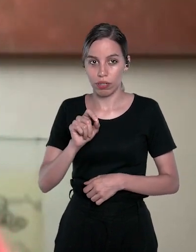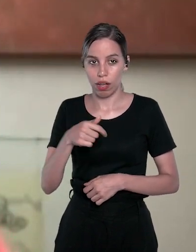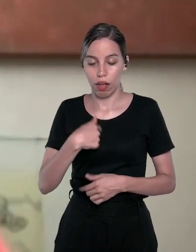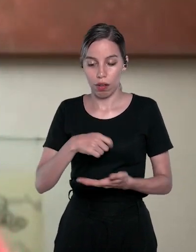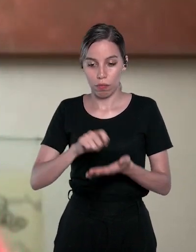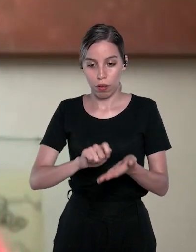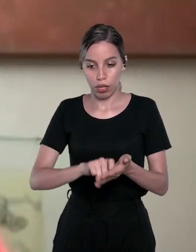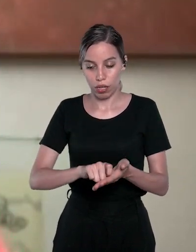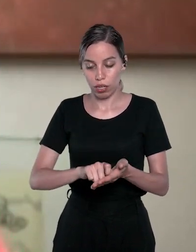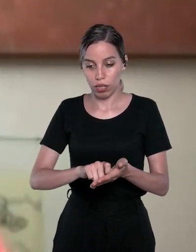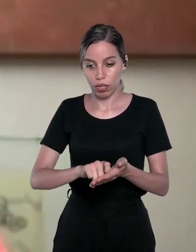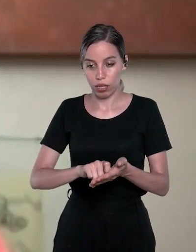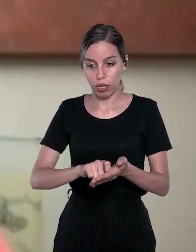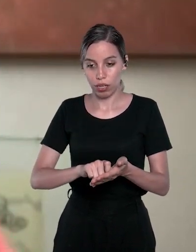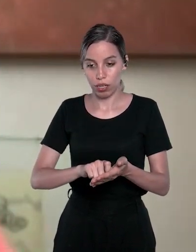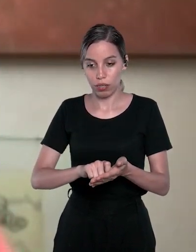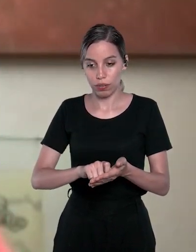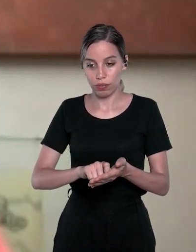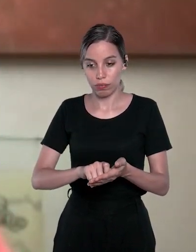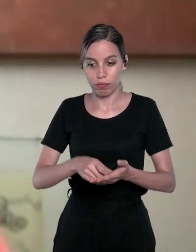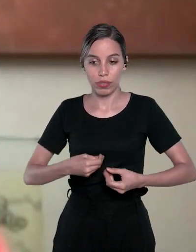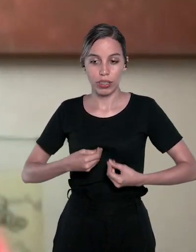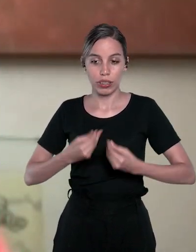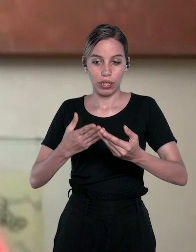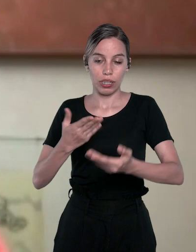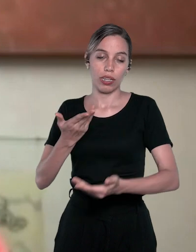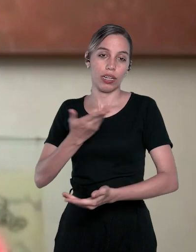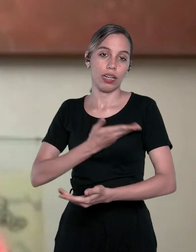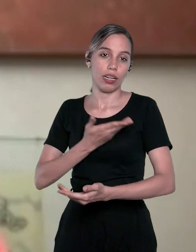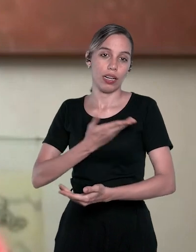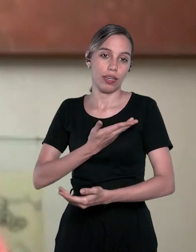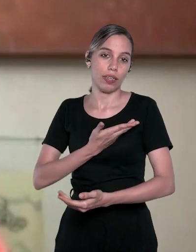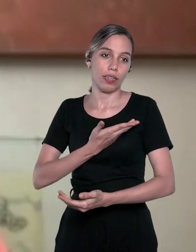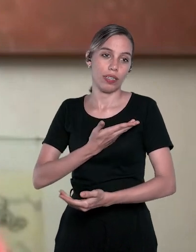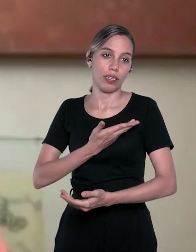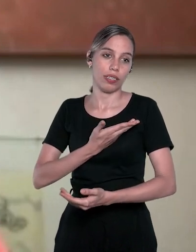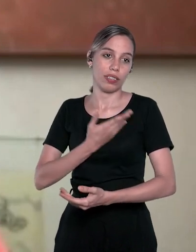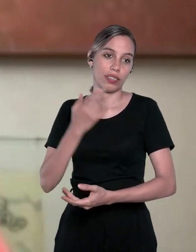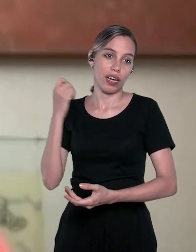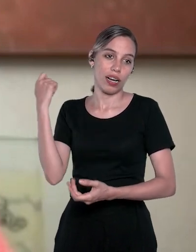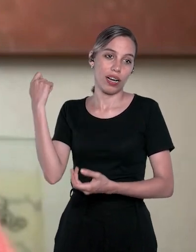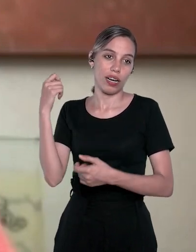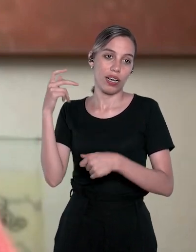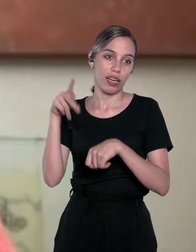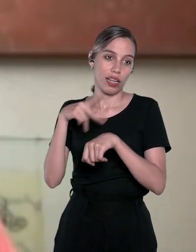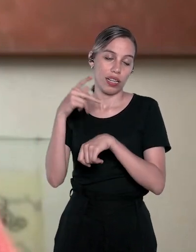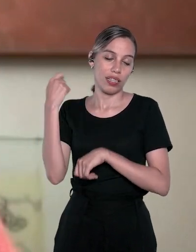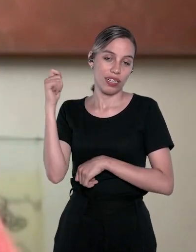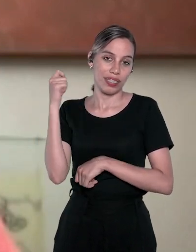é um poema que eu escrevi, dediquei a uma amiga argentina